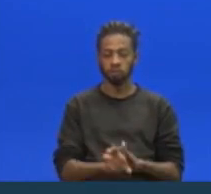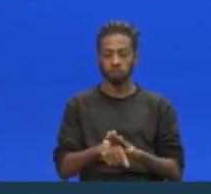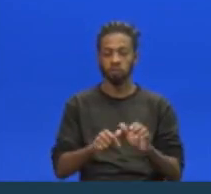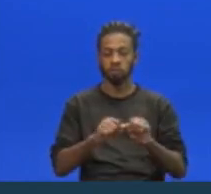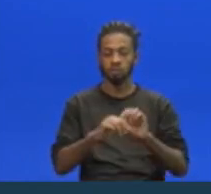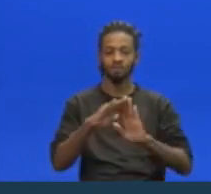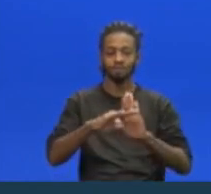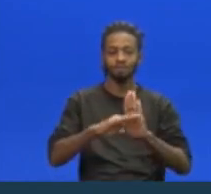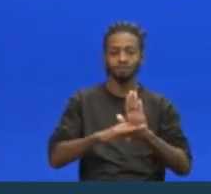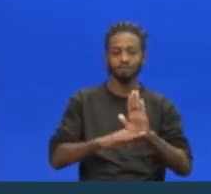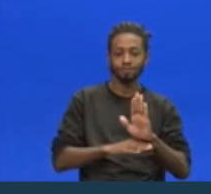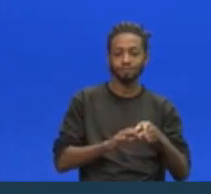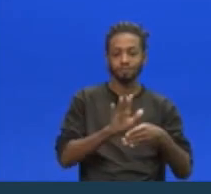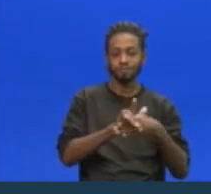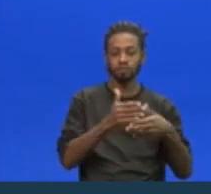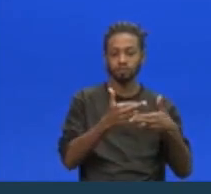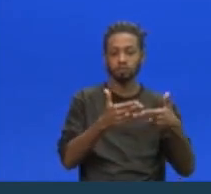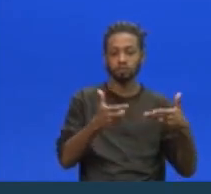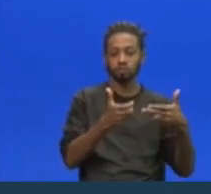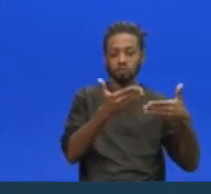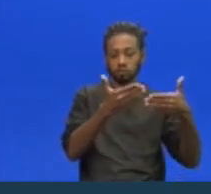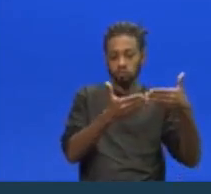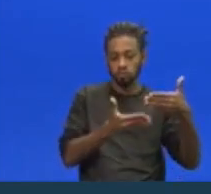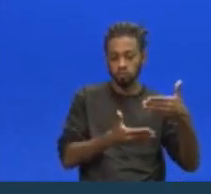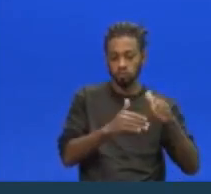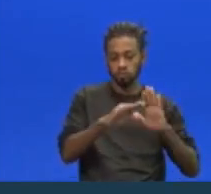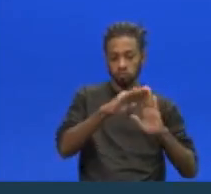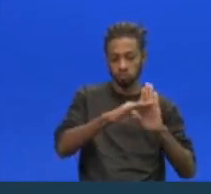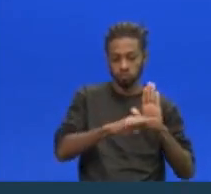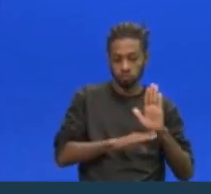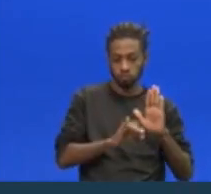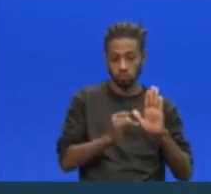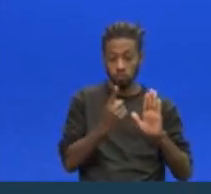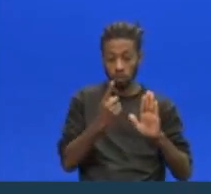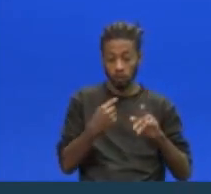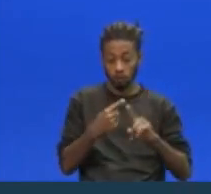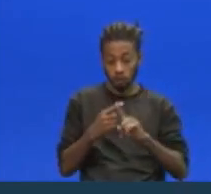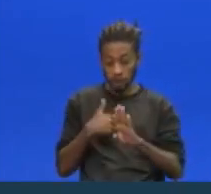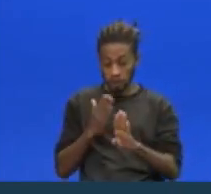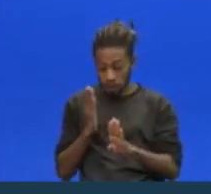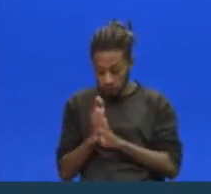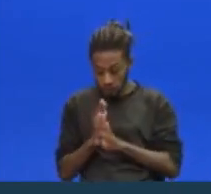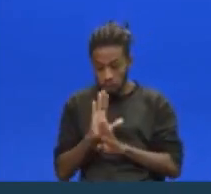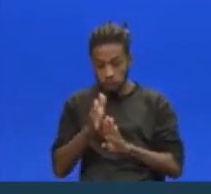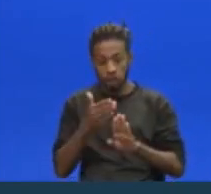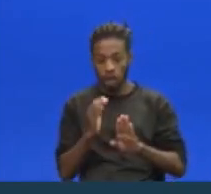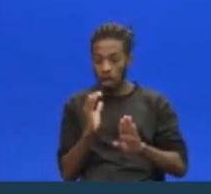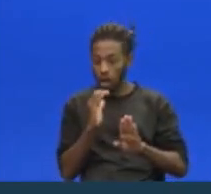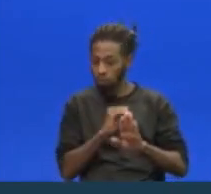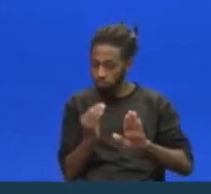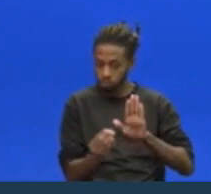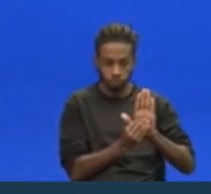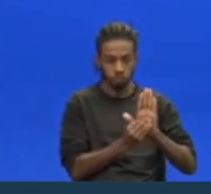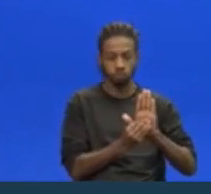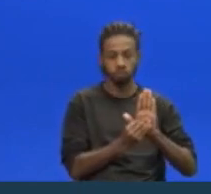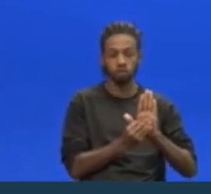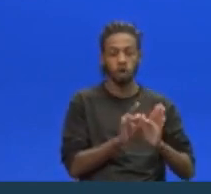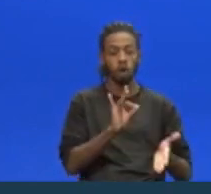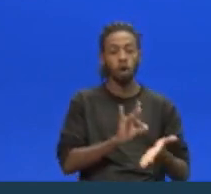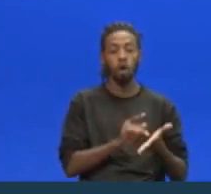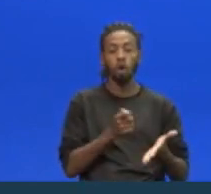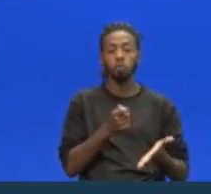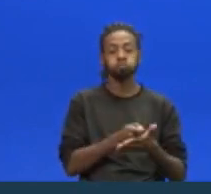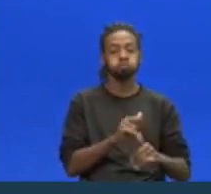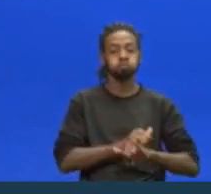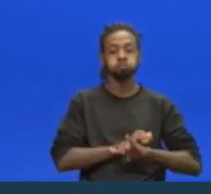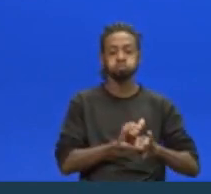doenças ou agravos que, uma vez que eles são detectados, eles devem ser obrigatoriamente notificados ao Ministério